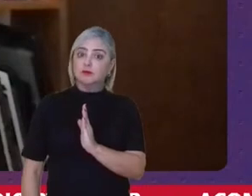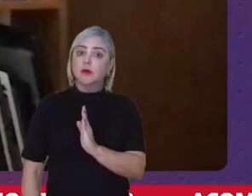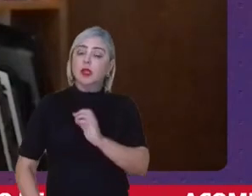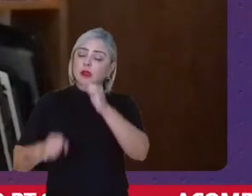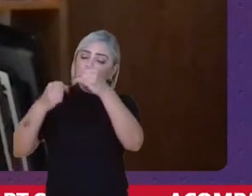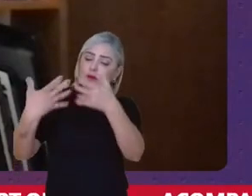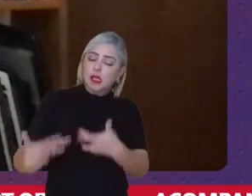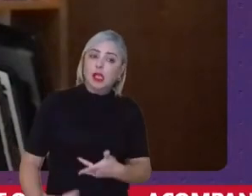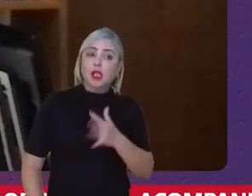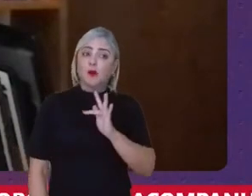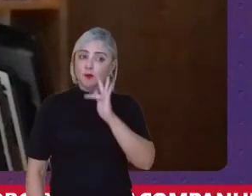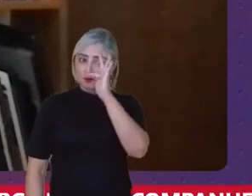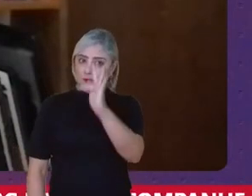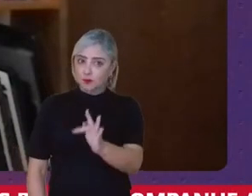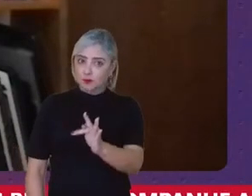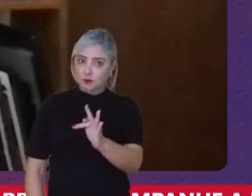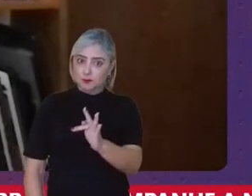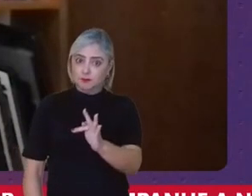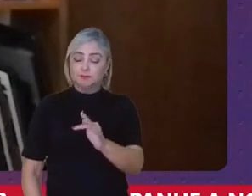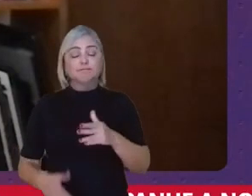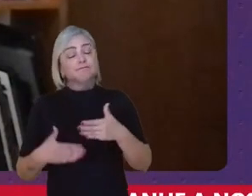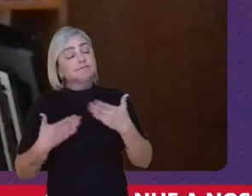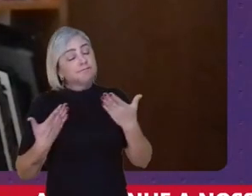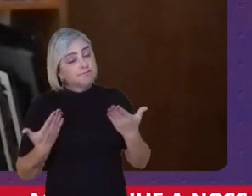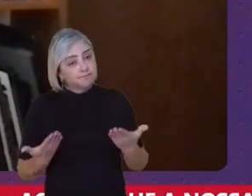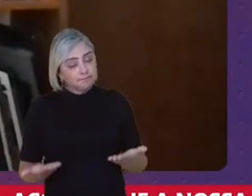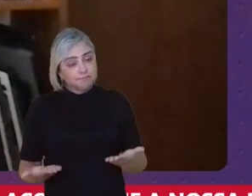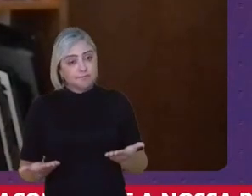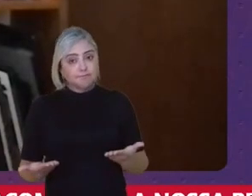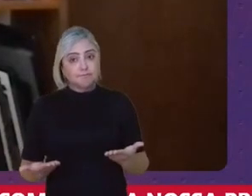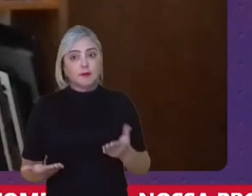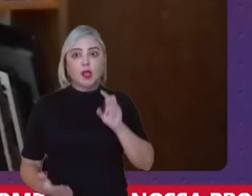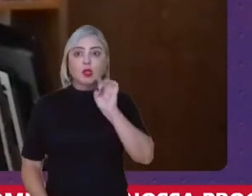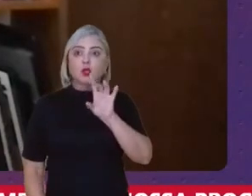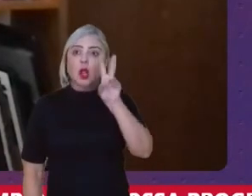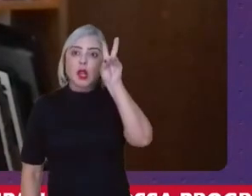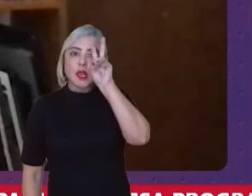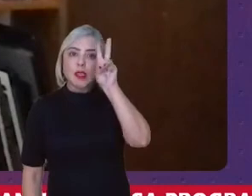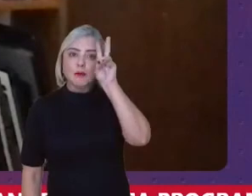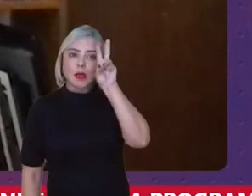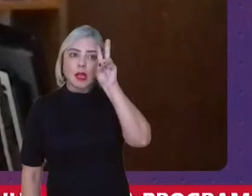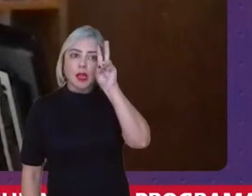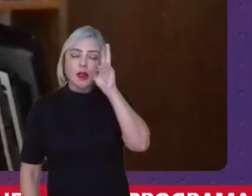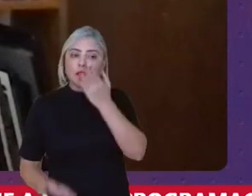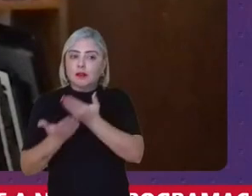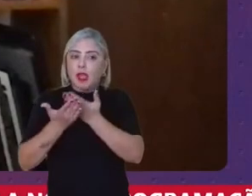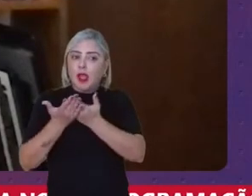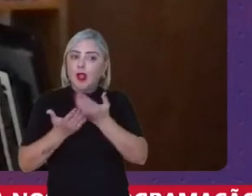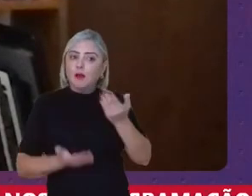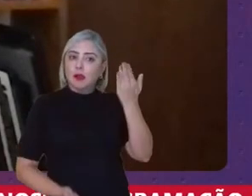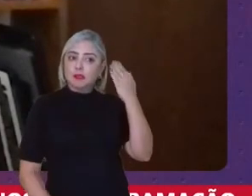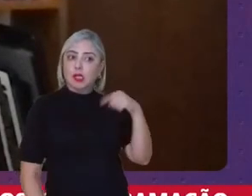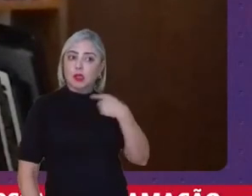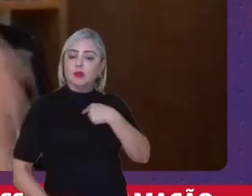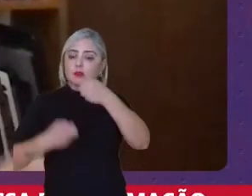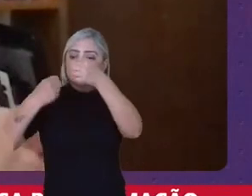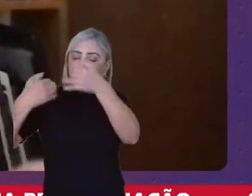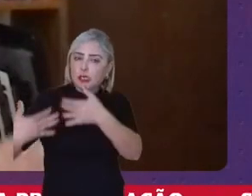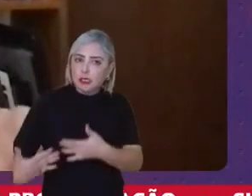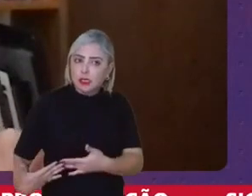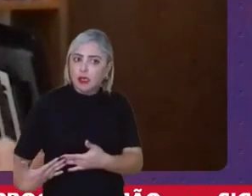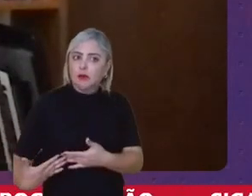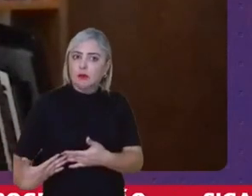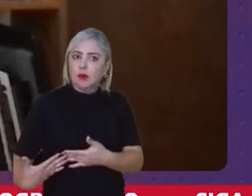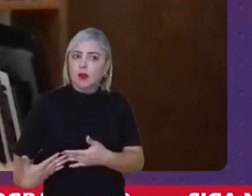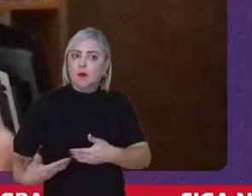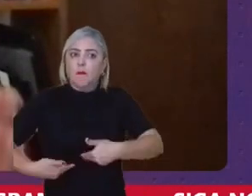pouquinho sobre o futuro, né? Então, só lembrando, né, na aula passada nós falamos